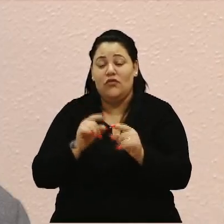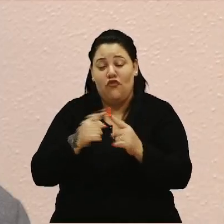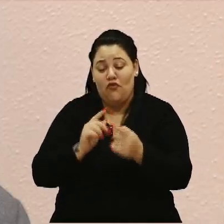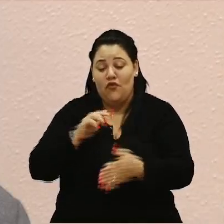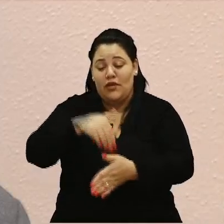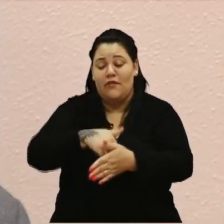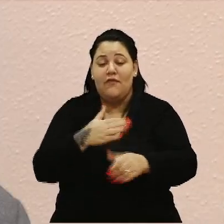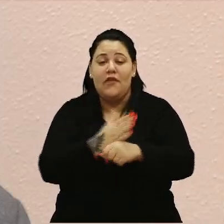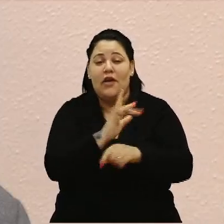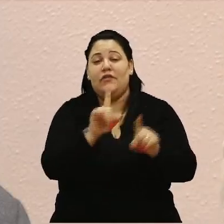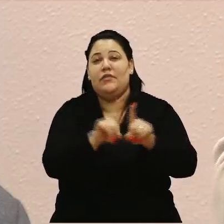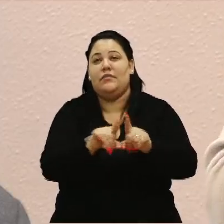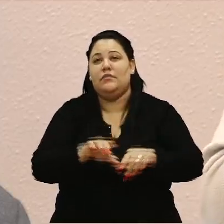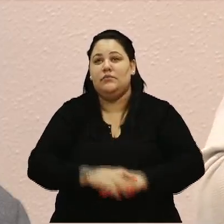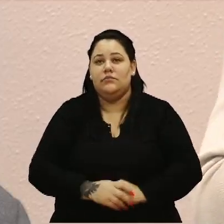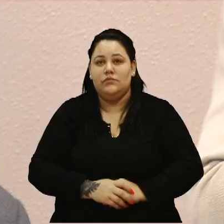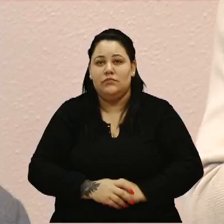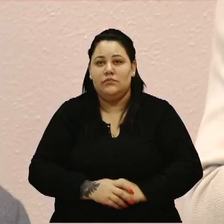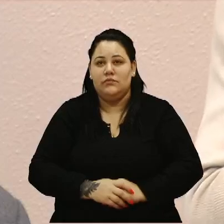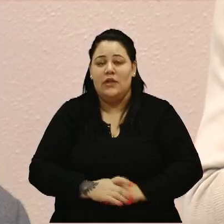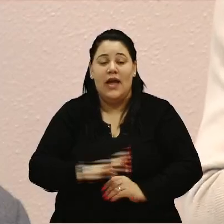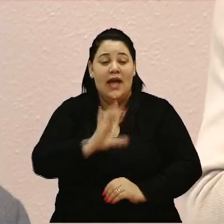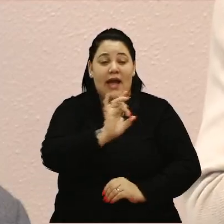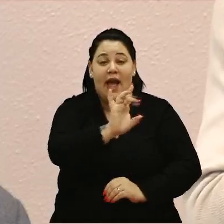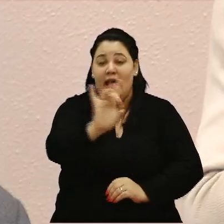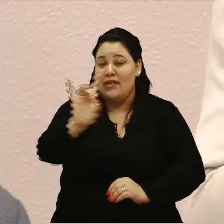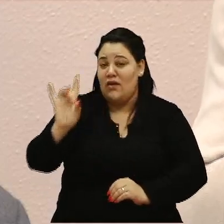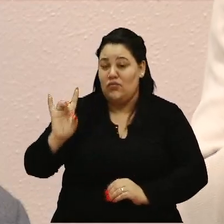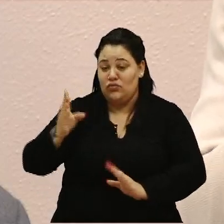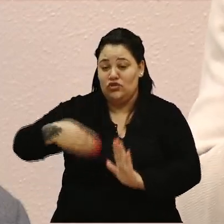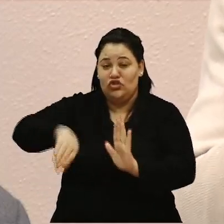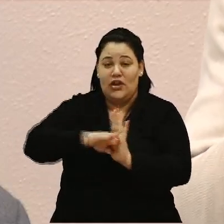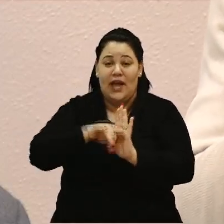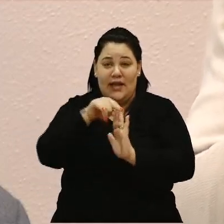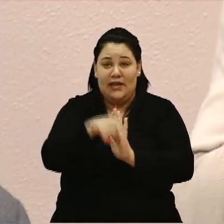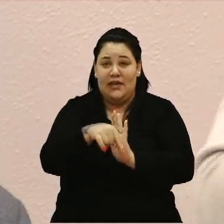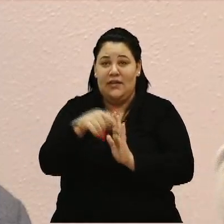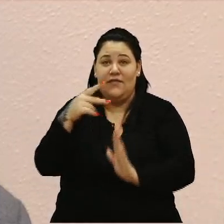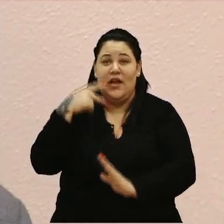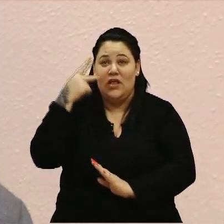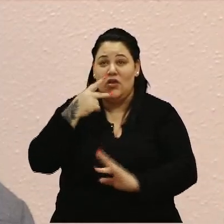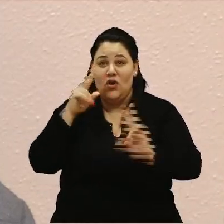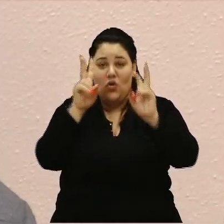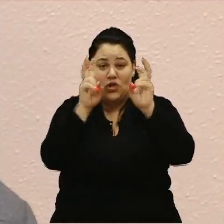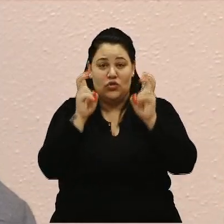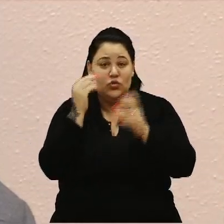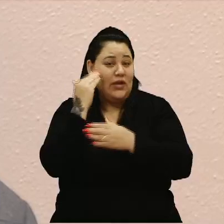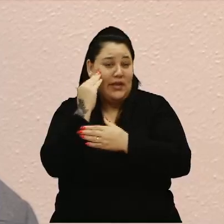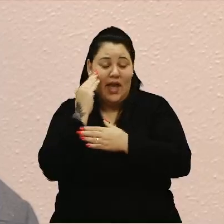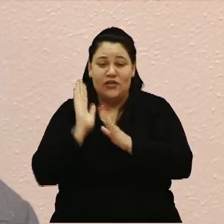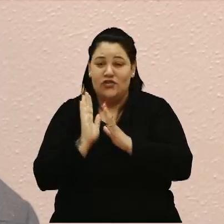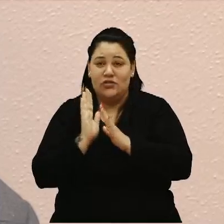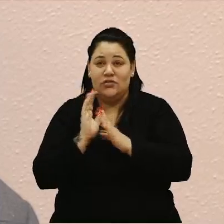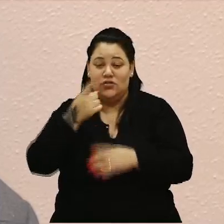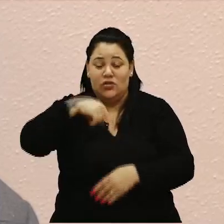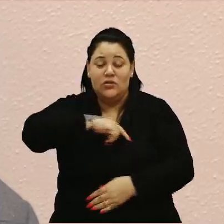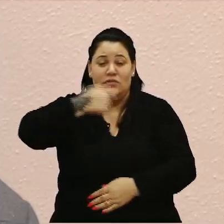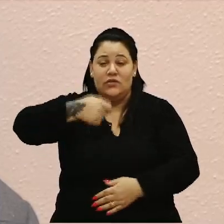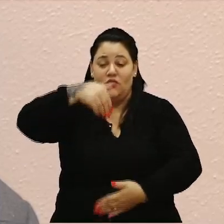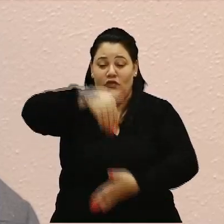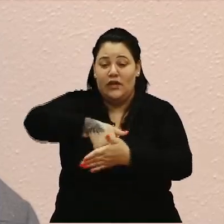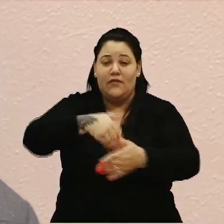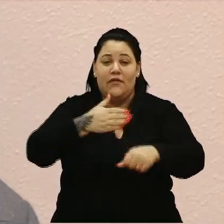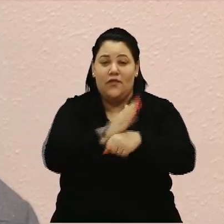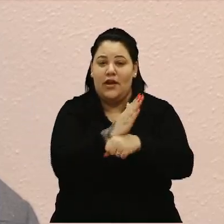também. Cada um que chegar nesta casa, cada vereador com sua pauta que entende, a gente vai ter que votar favorável.